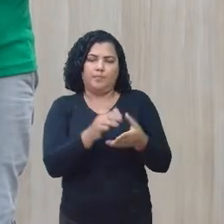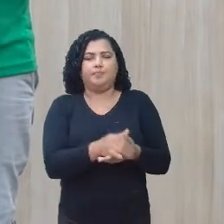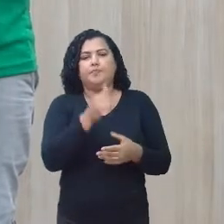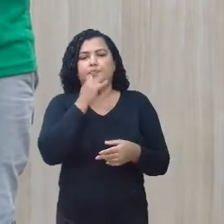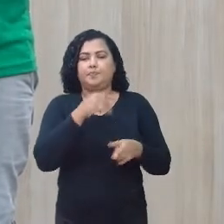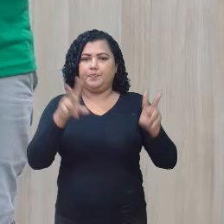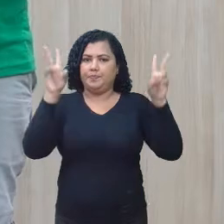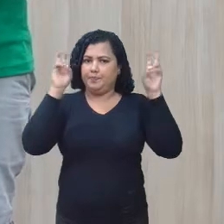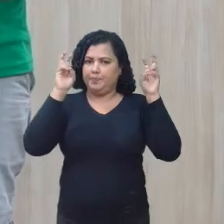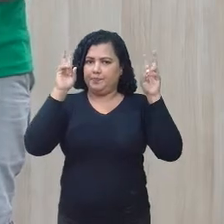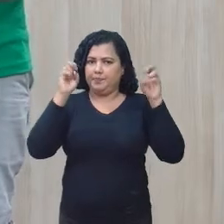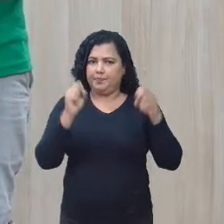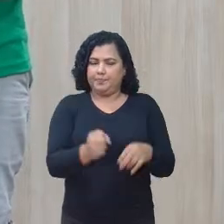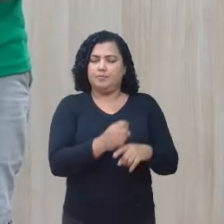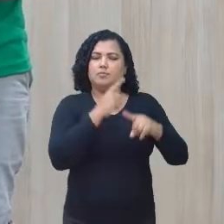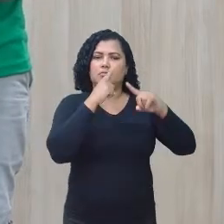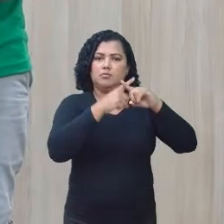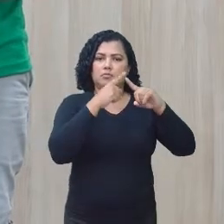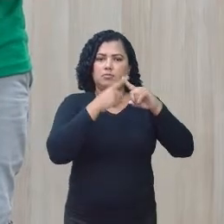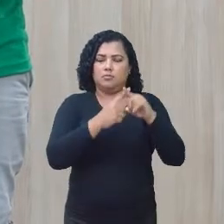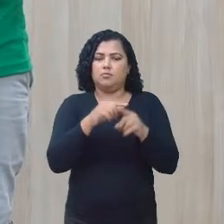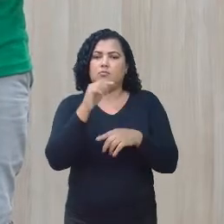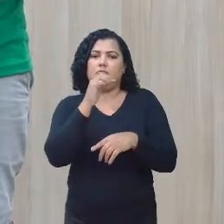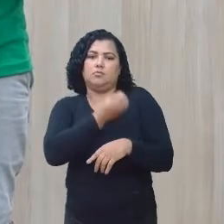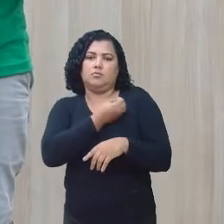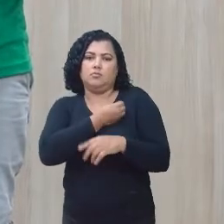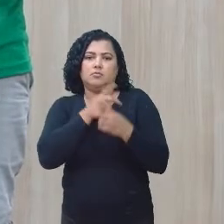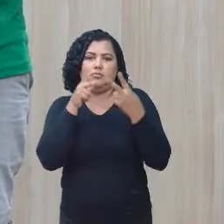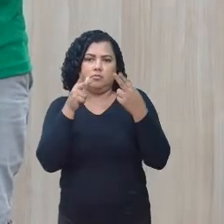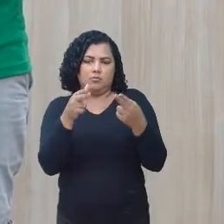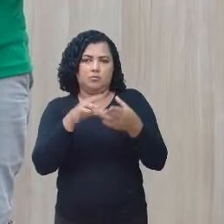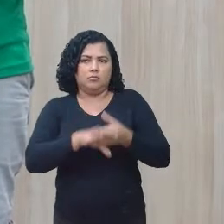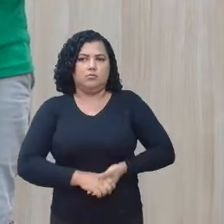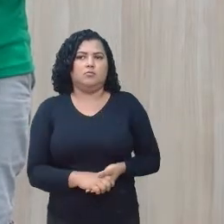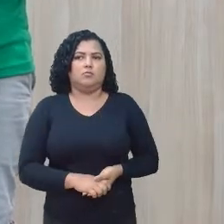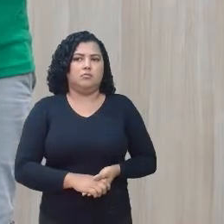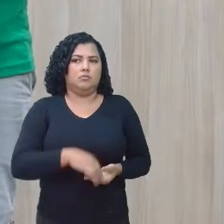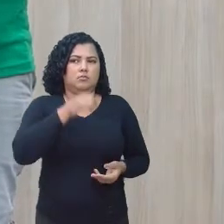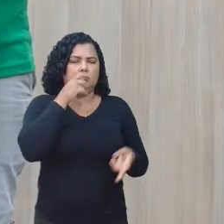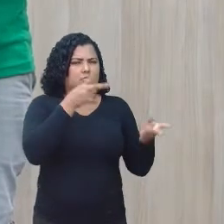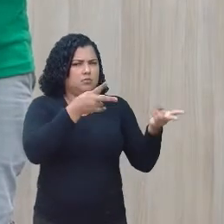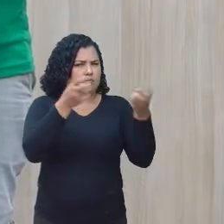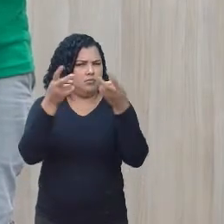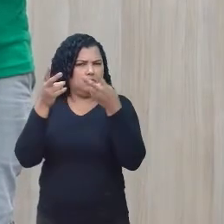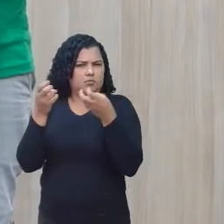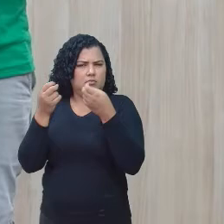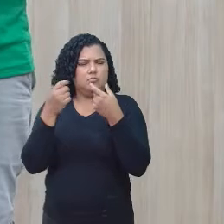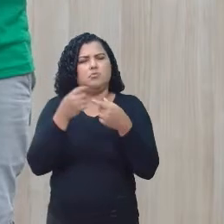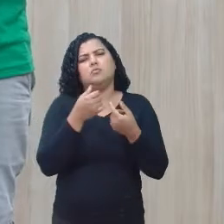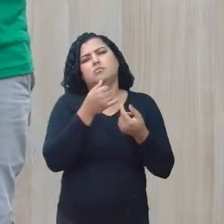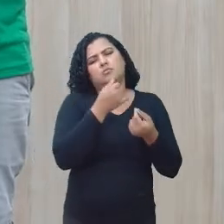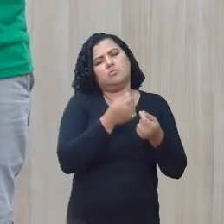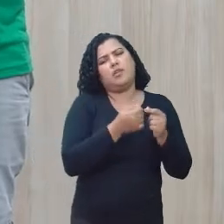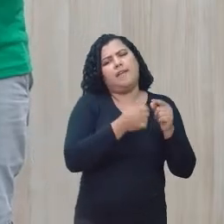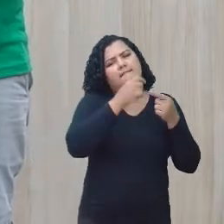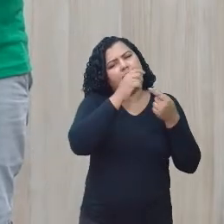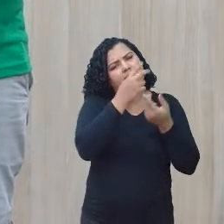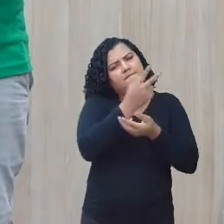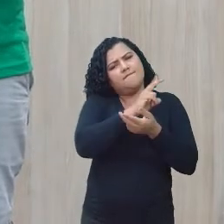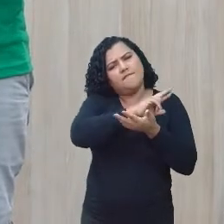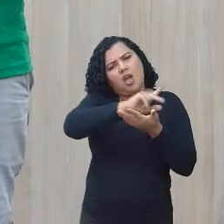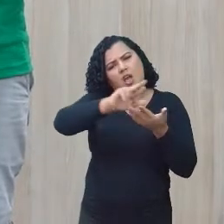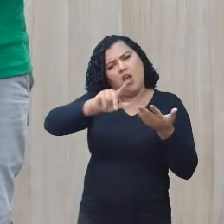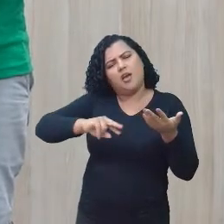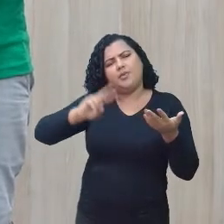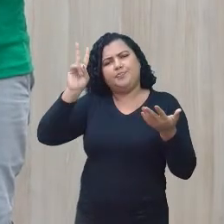anterior foi a multiplicação de fatores iguais. E a gente viu que diversas vezes você multiplicar muitos fatores iguais, você fica